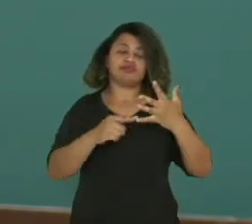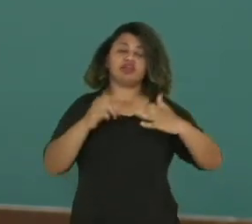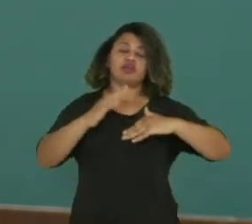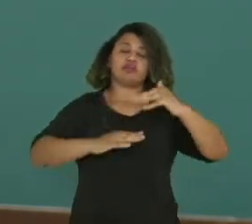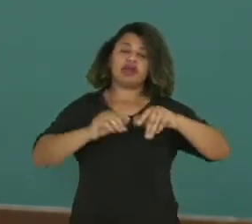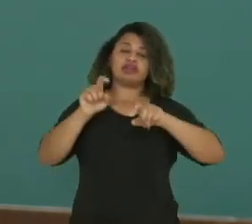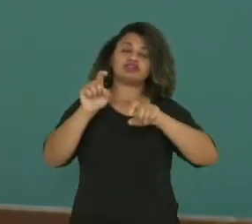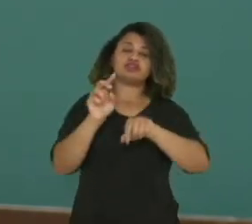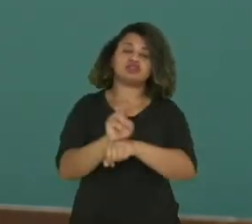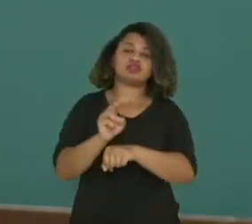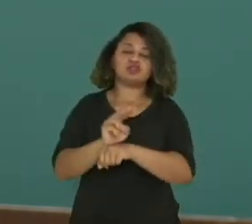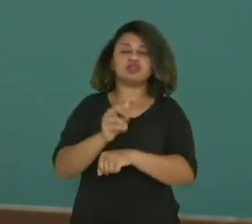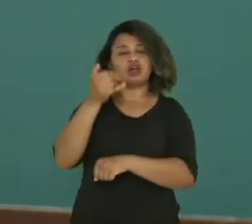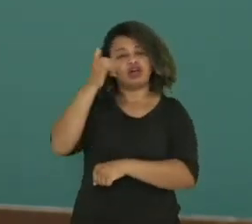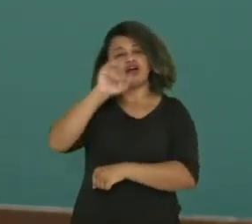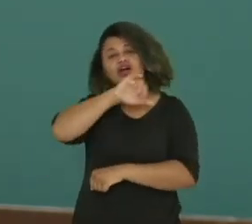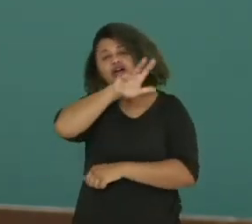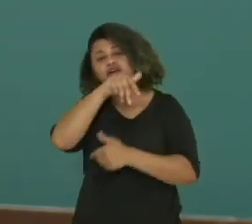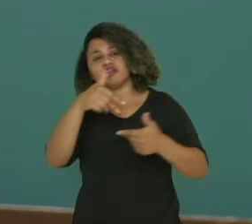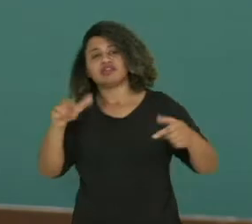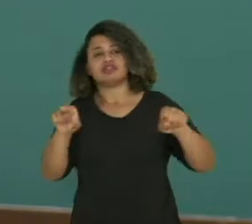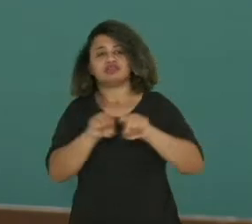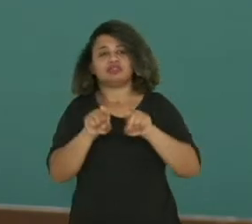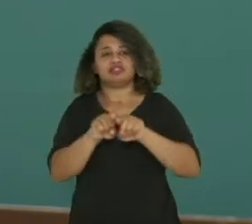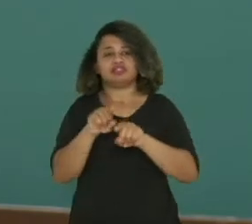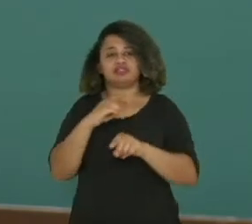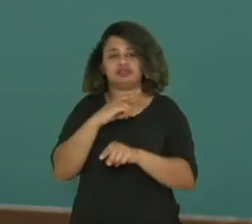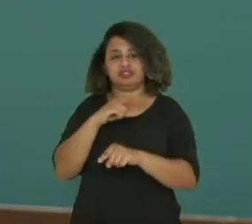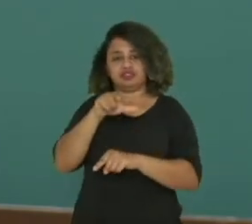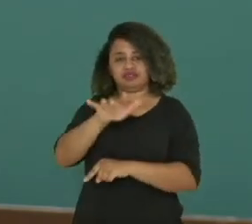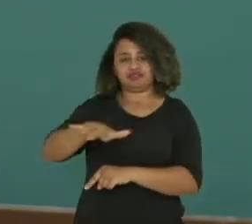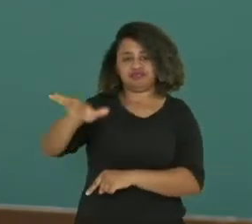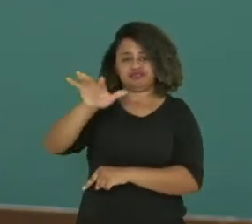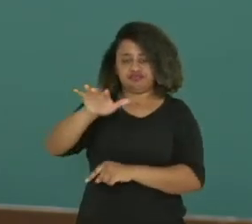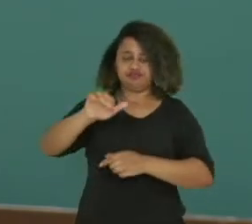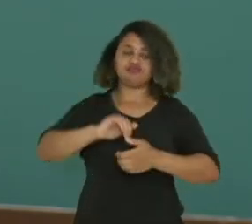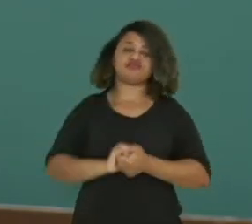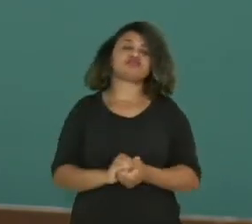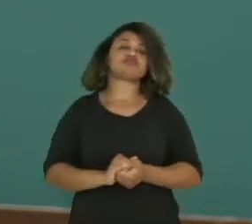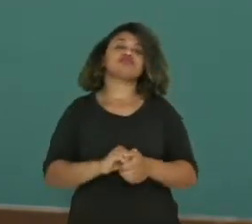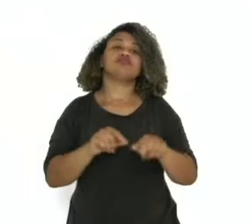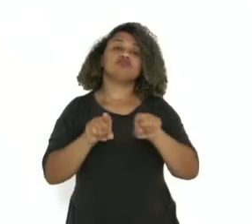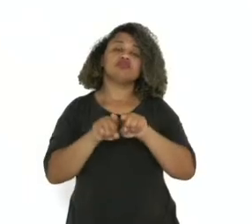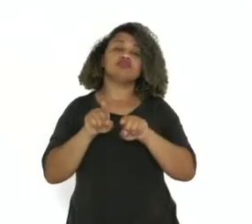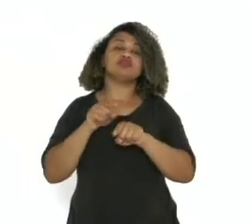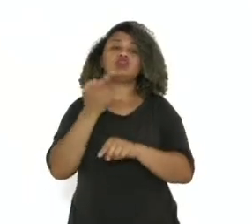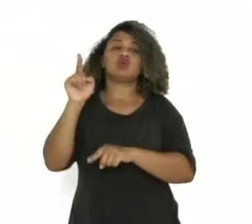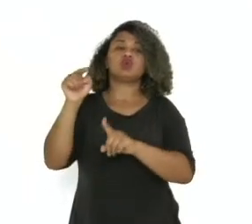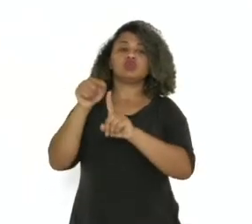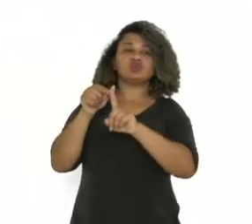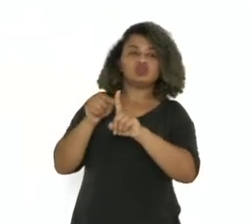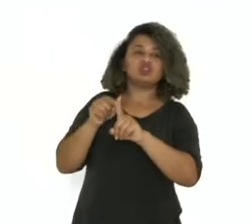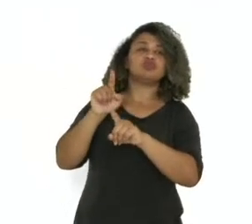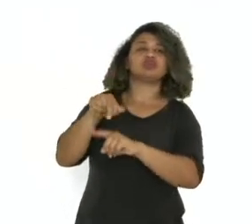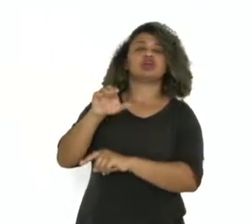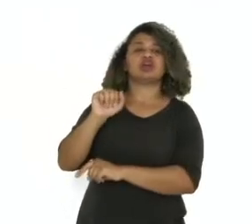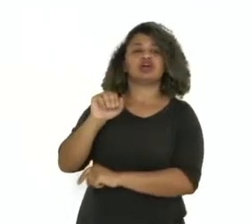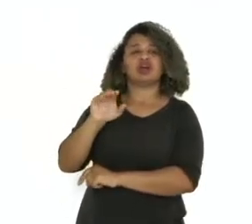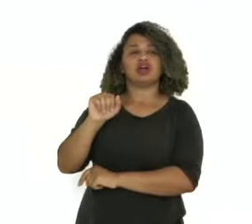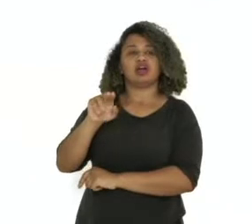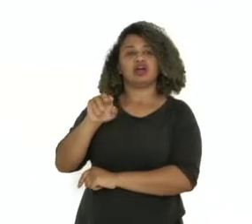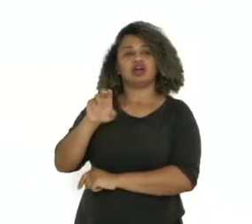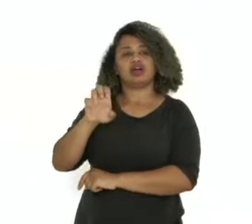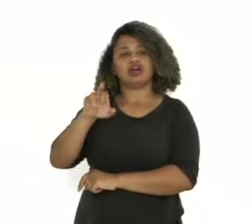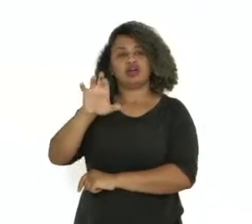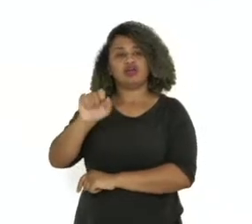parte ali da Zona da Mata, certo? Aí nós vamos ter ainda a Zona da Mata Cacaueira, né? Que localiza-se